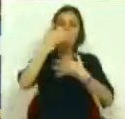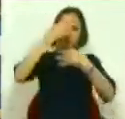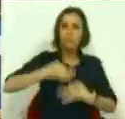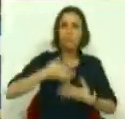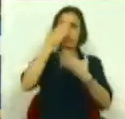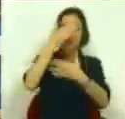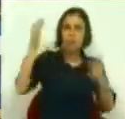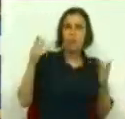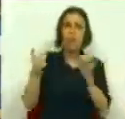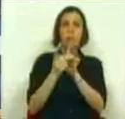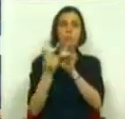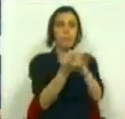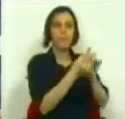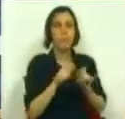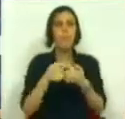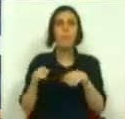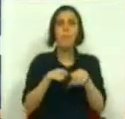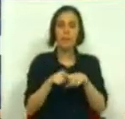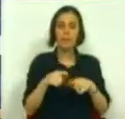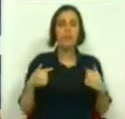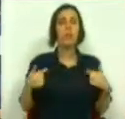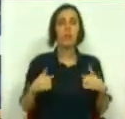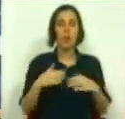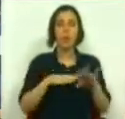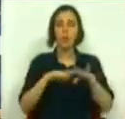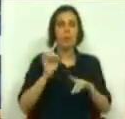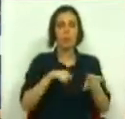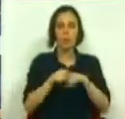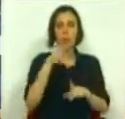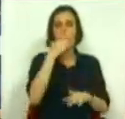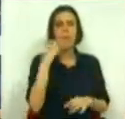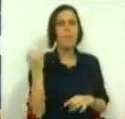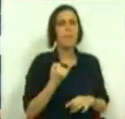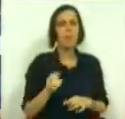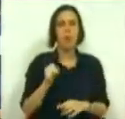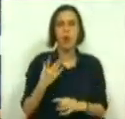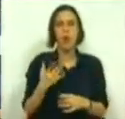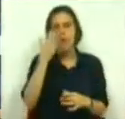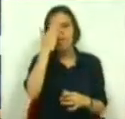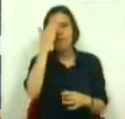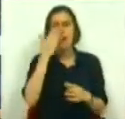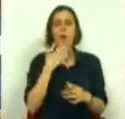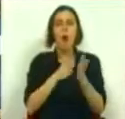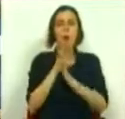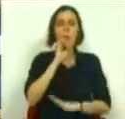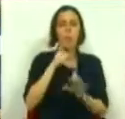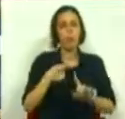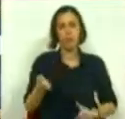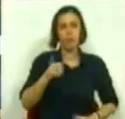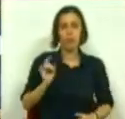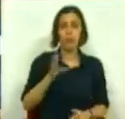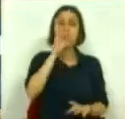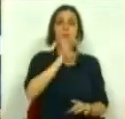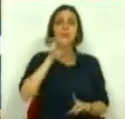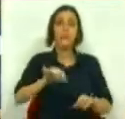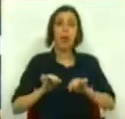lealdade democrática com os demais partidos, nós jamais faremos política com hipocrisia ou com calculismos de ocasião. Se